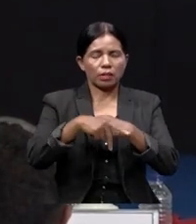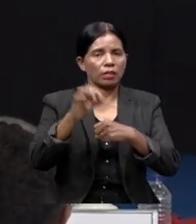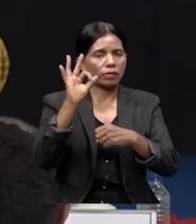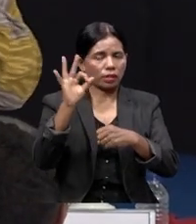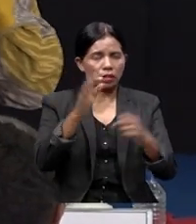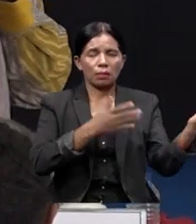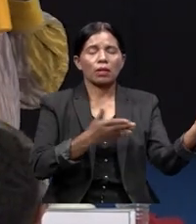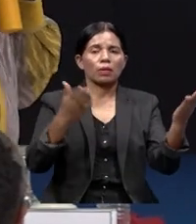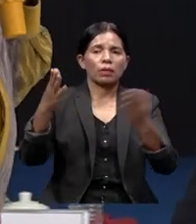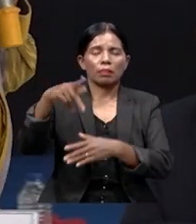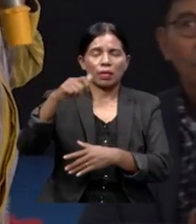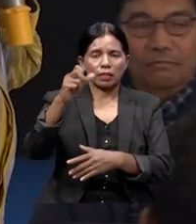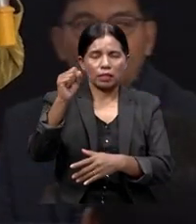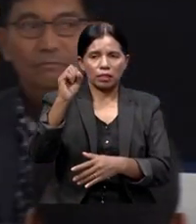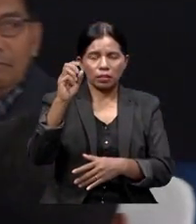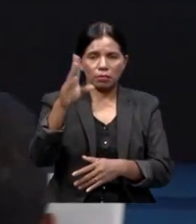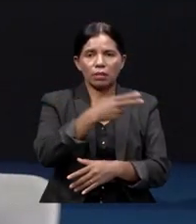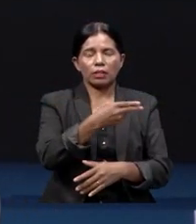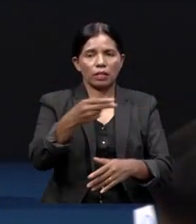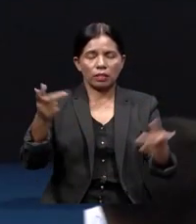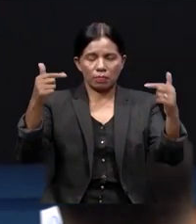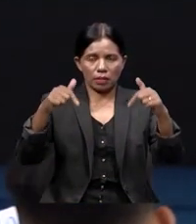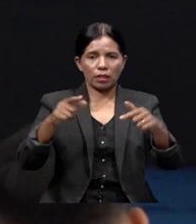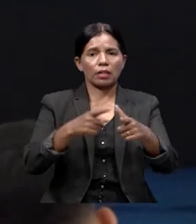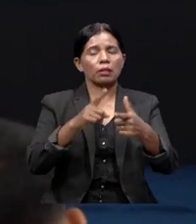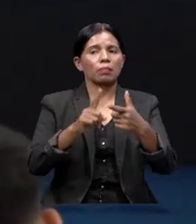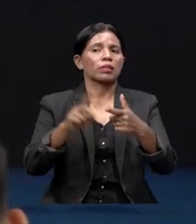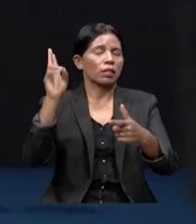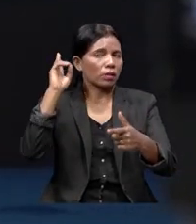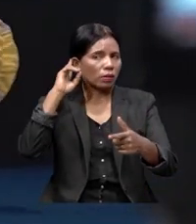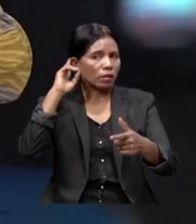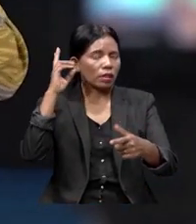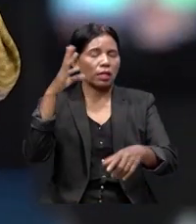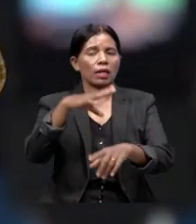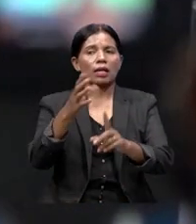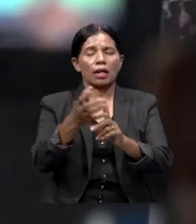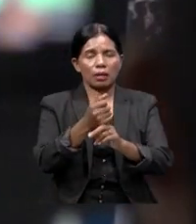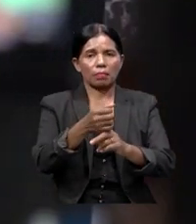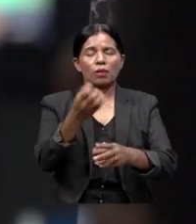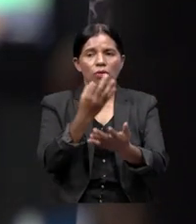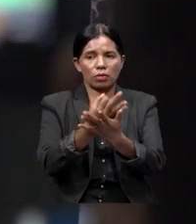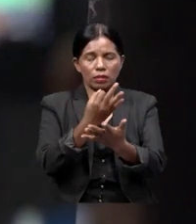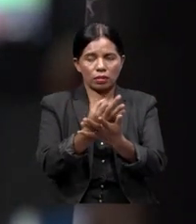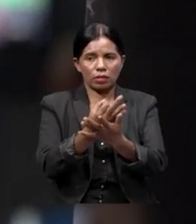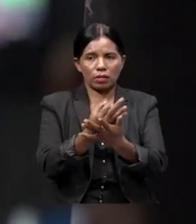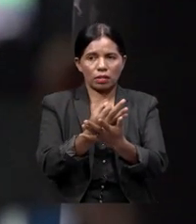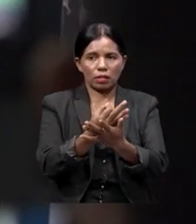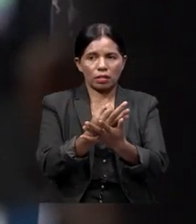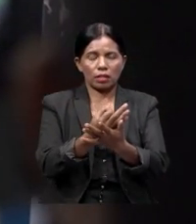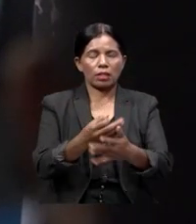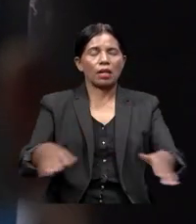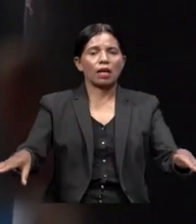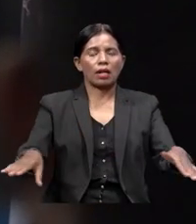mai. Mas, depois de Rona Cata, Nicar Macossan, também, Nicar Vengo Português aí,